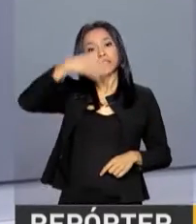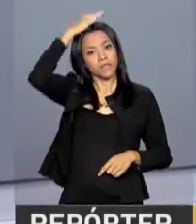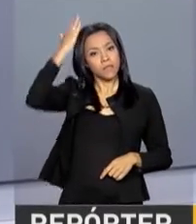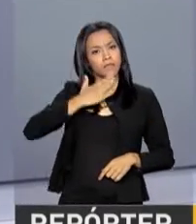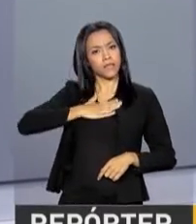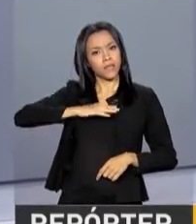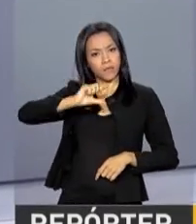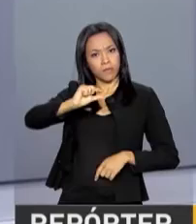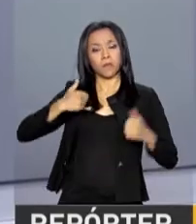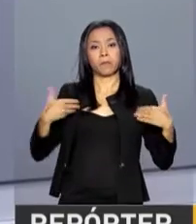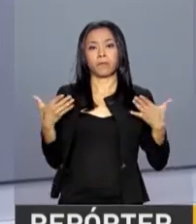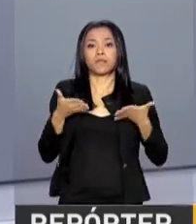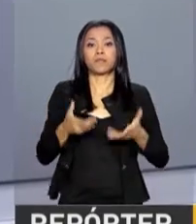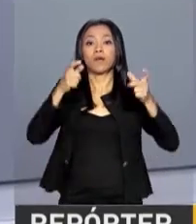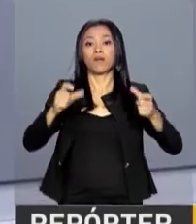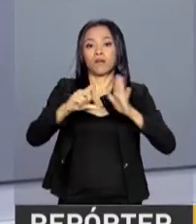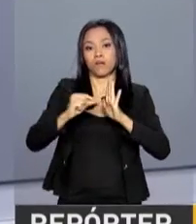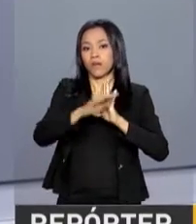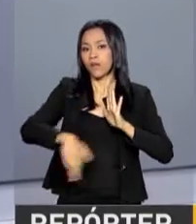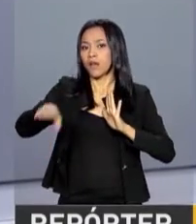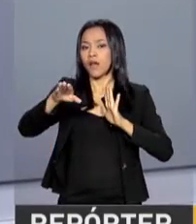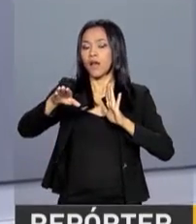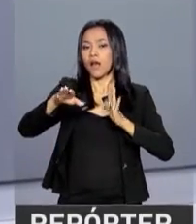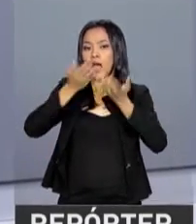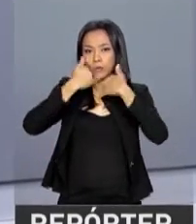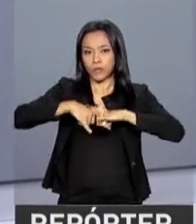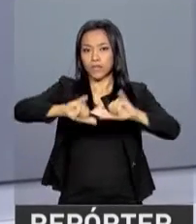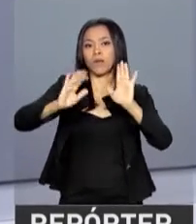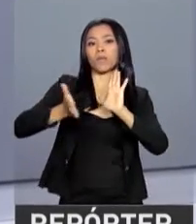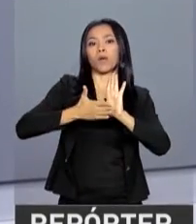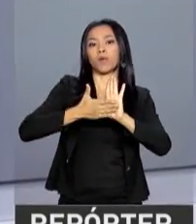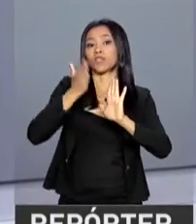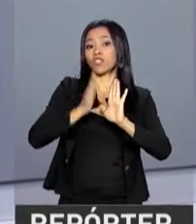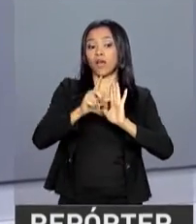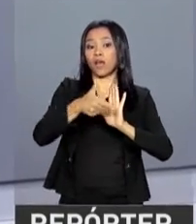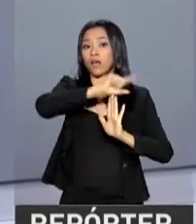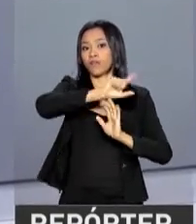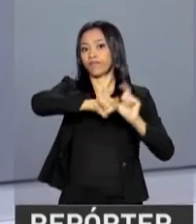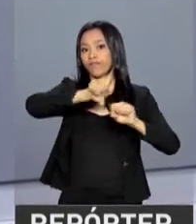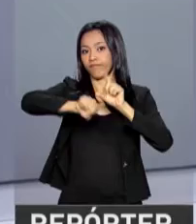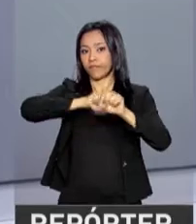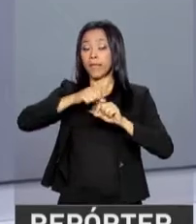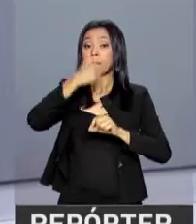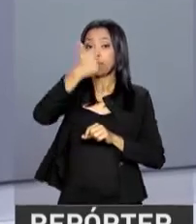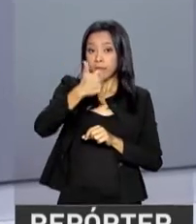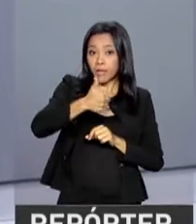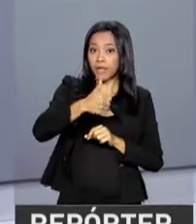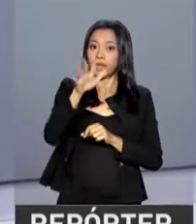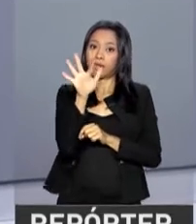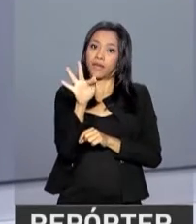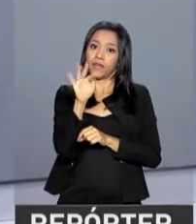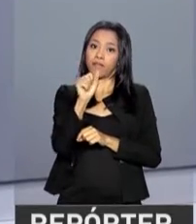daqui a pouco no palácio do planalto do anúncio das propostas pré-selecionadas da primeira fase do programa avançar